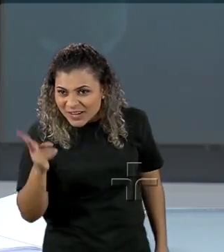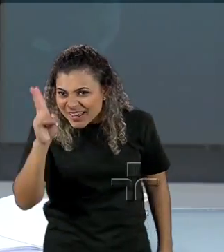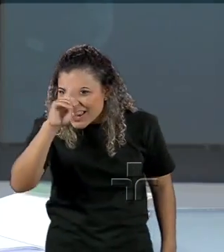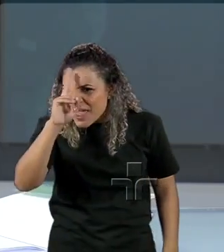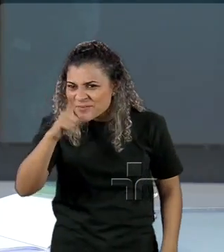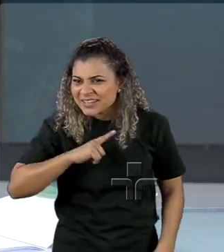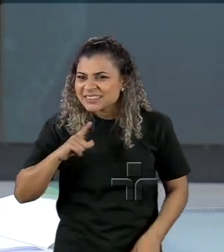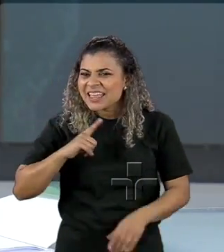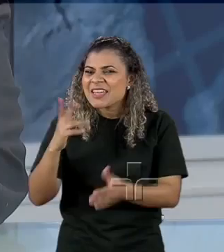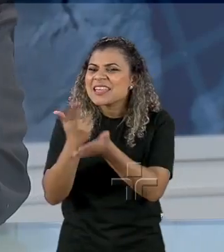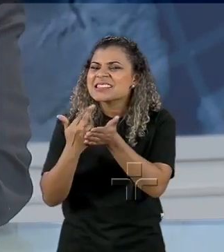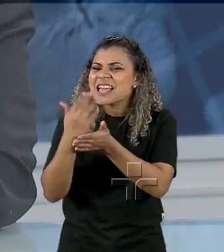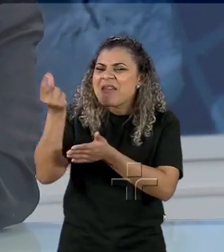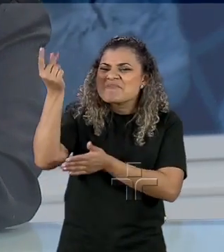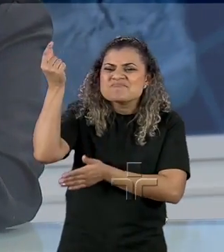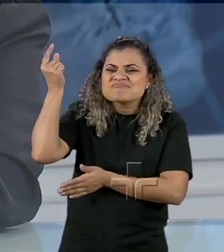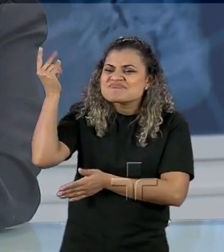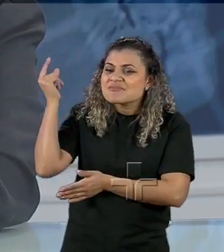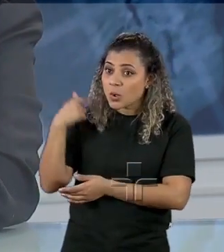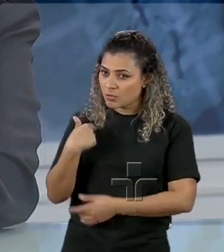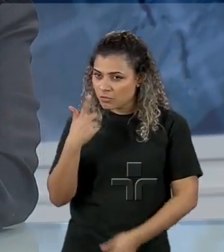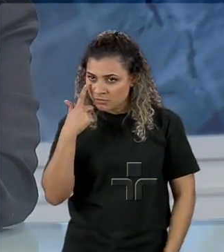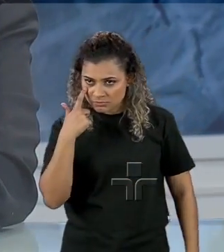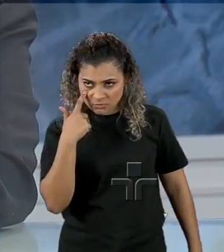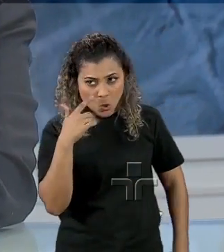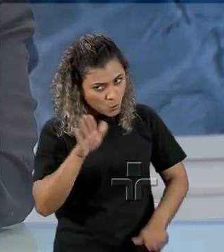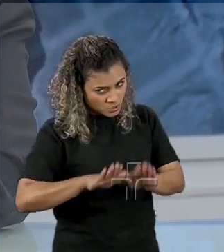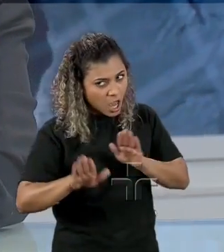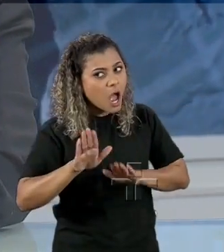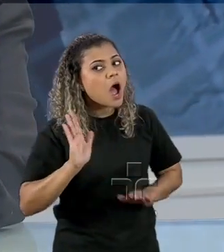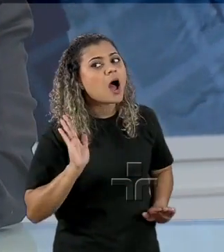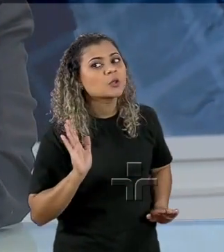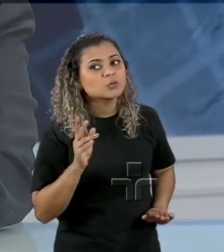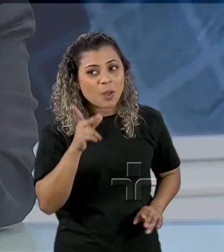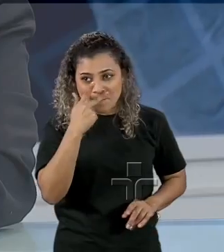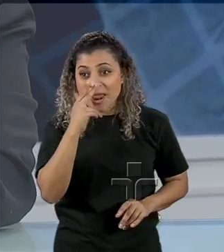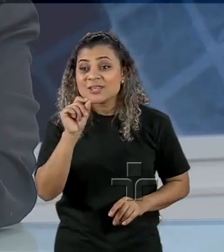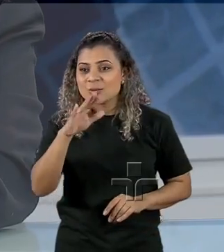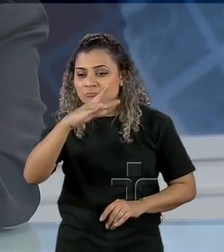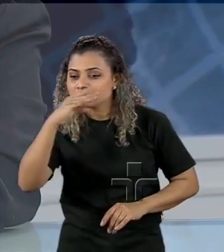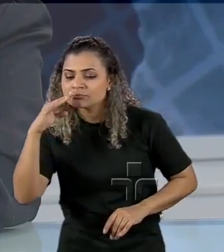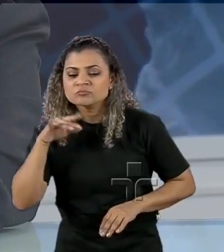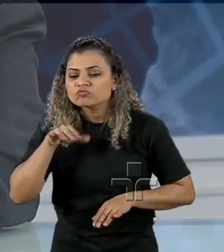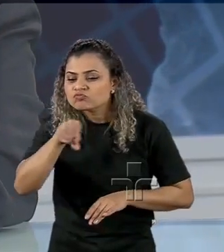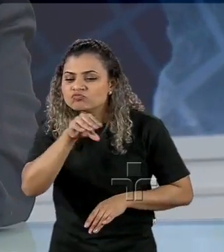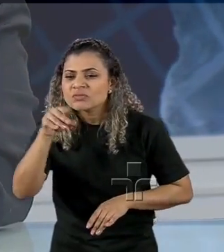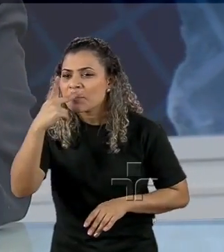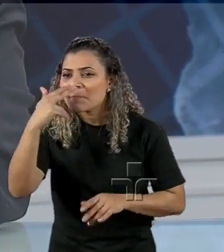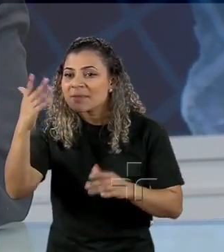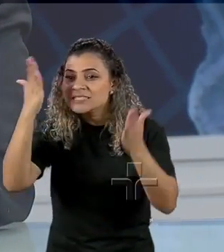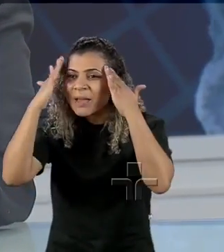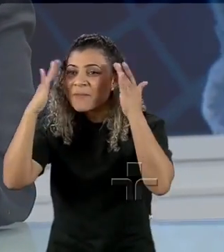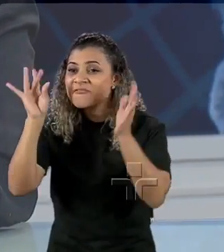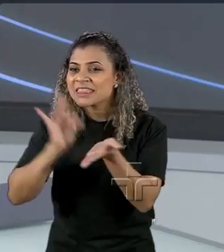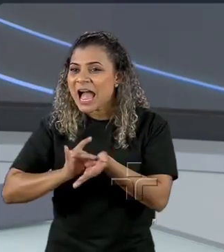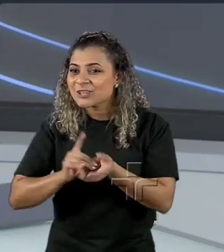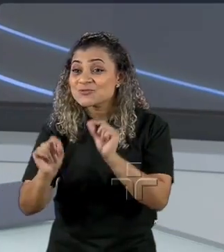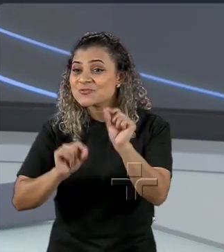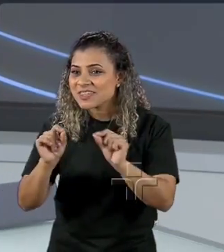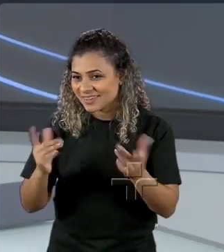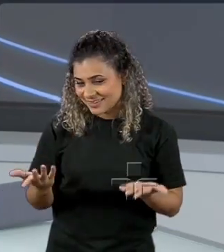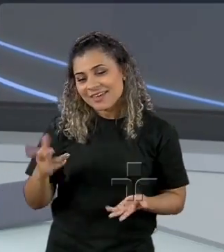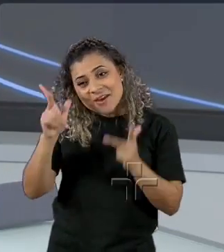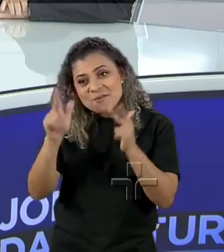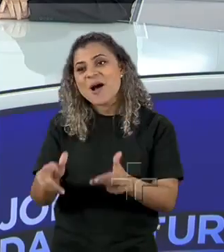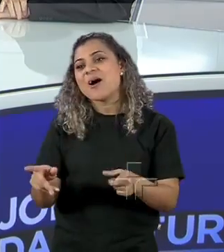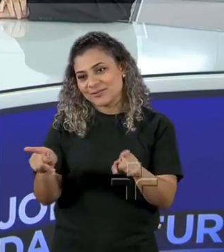lembro disso. Faro fino, né? Ficar cheirando aquilo que parece meio estranho, meio podre, e olho vivo em cima. Era uma dupla,